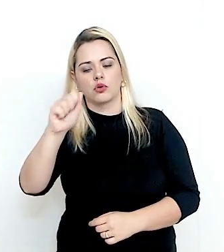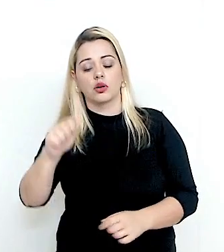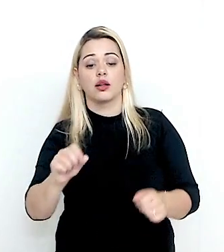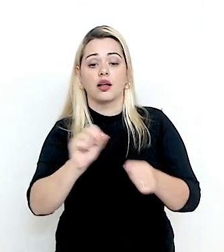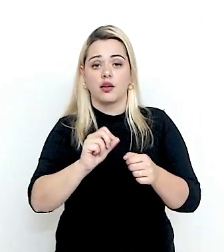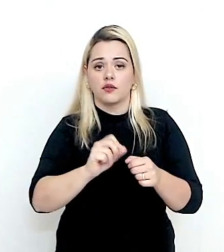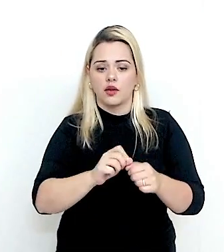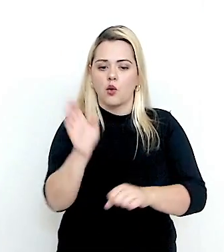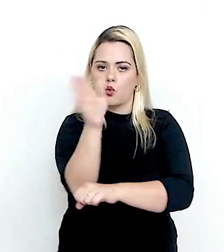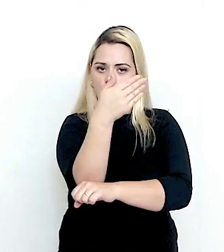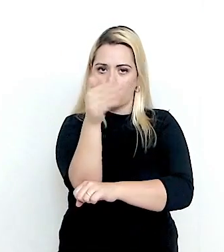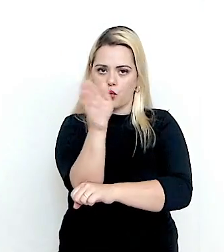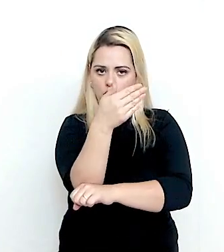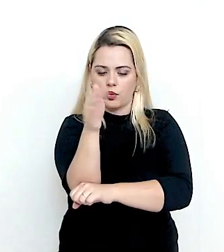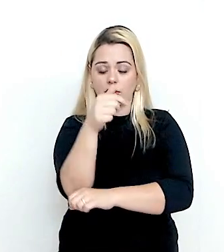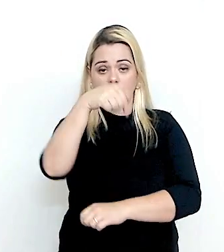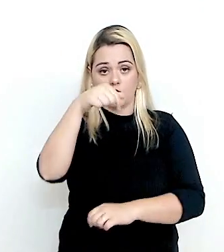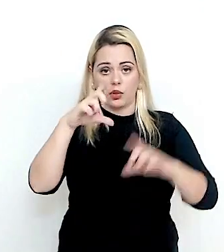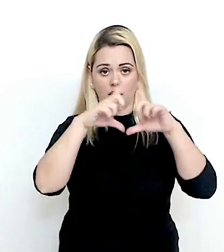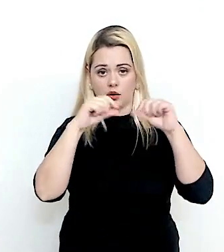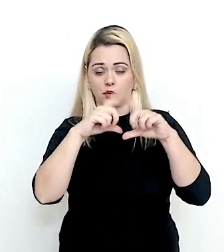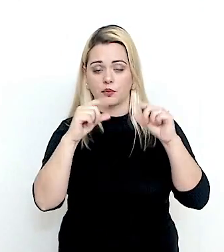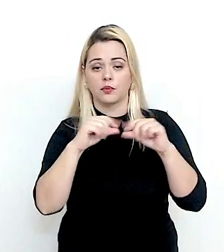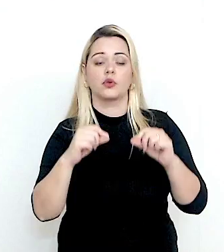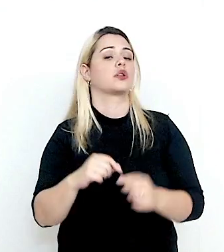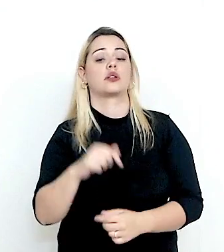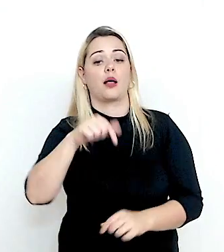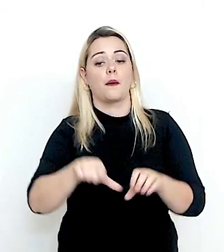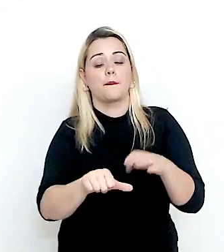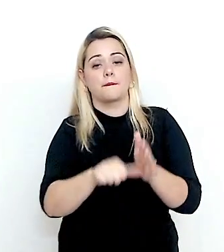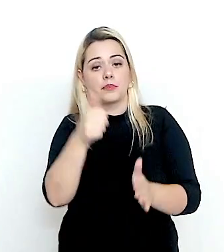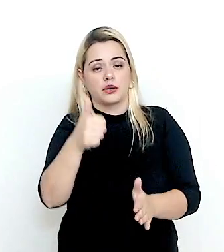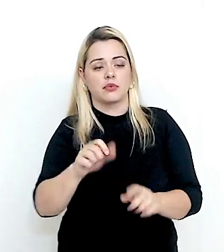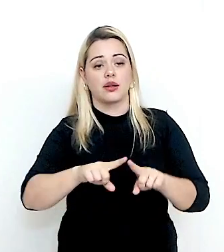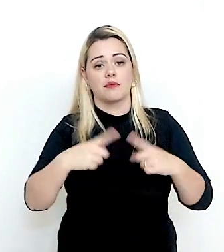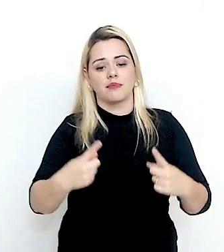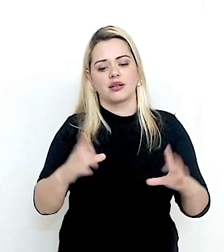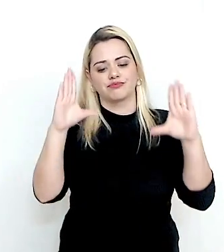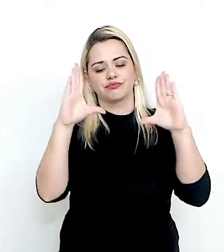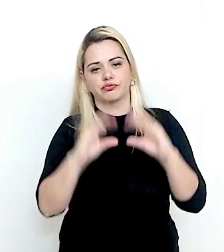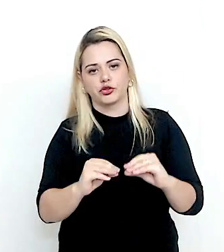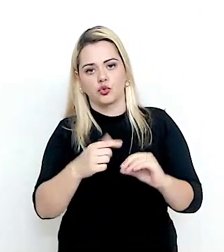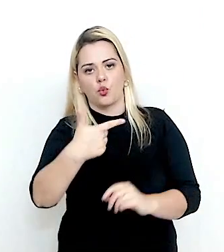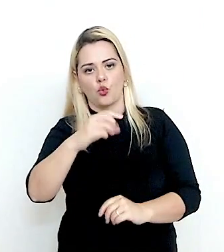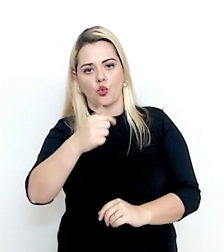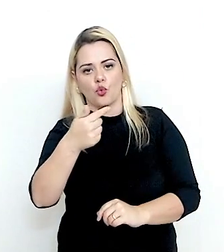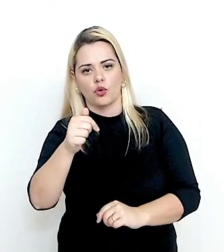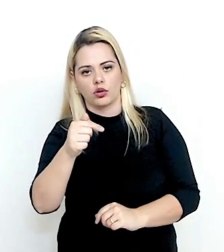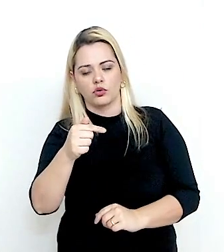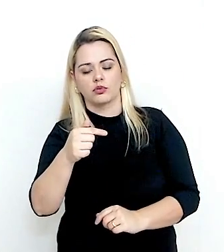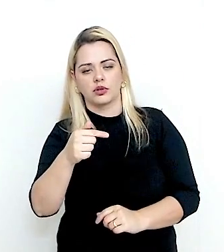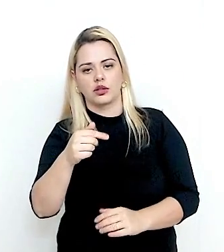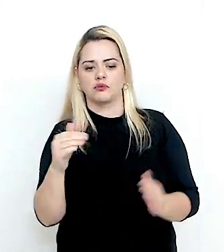uma embaixada residente, a primeira na América do Sul, mas essa missão foi fechada em 2017 em